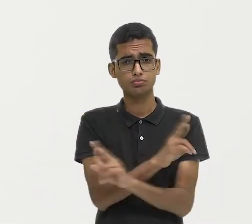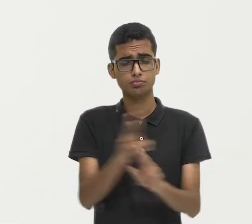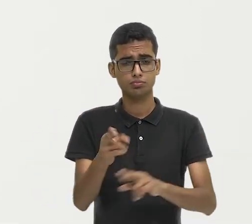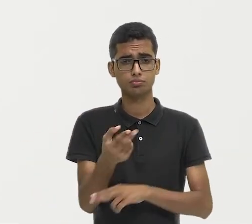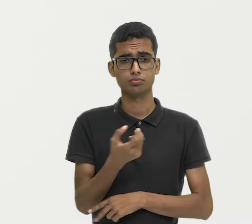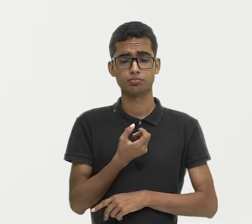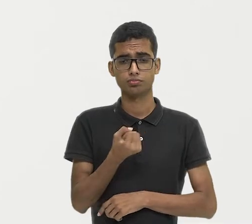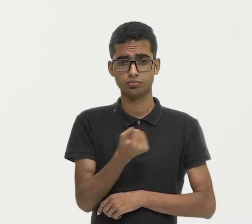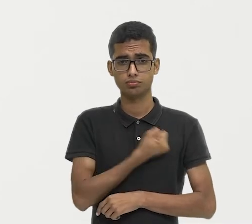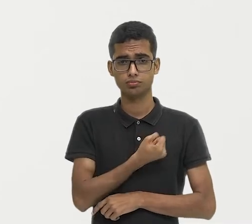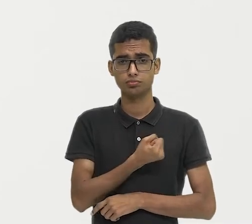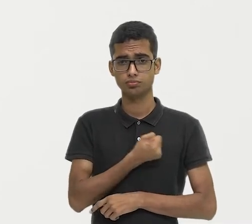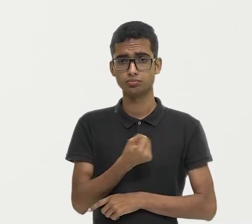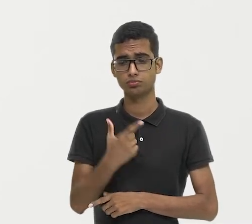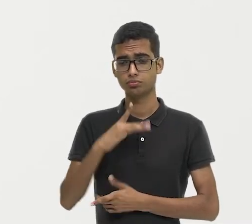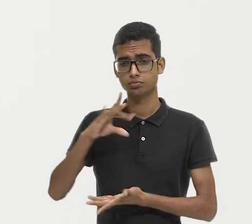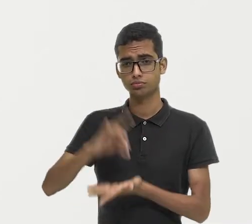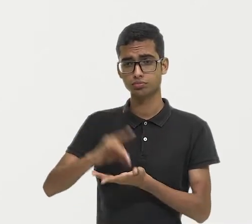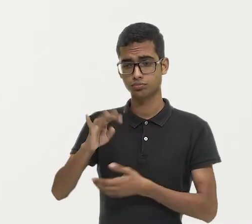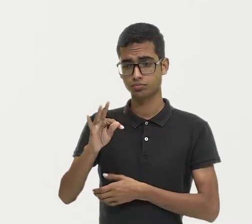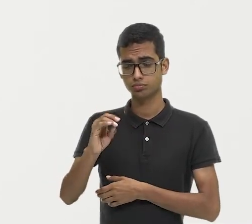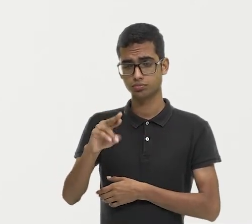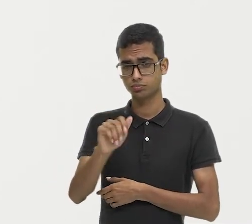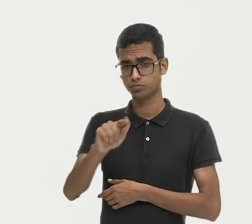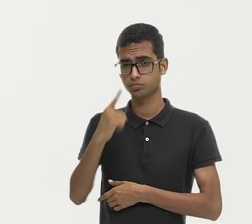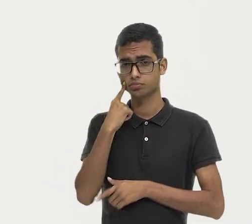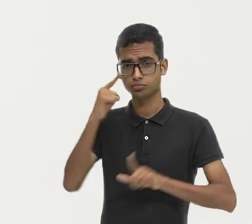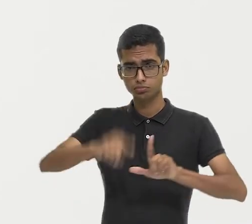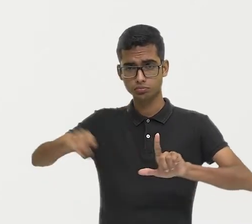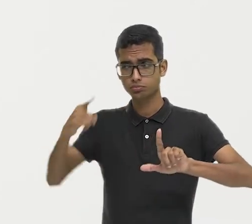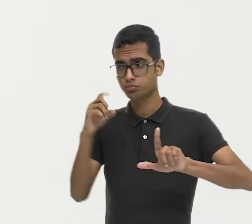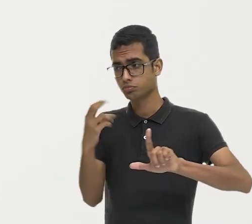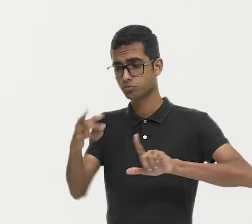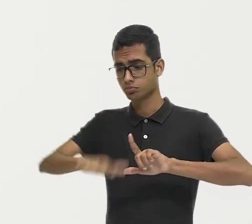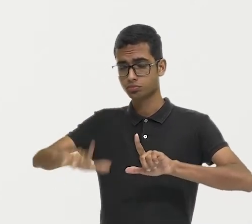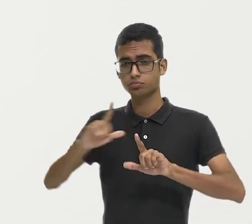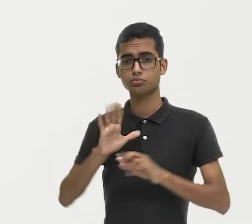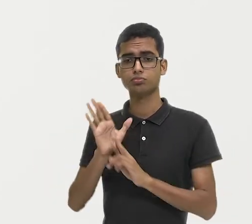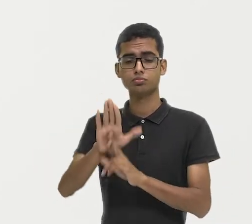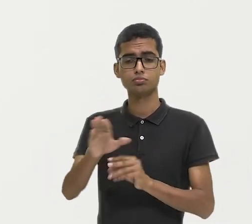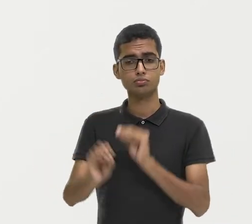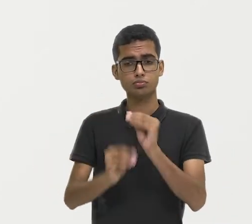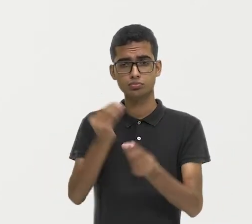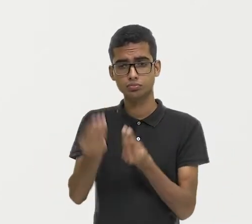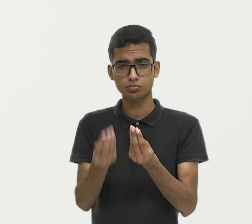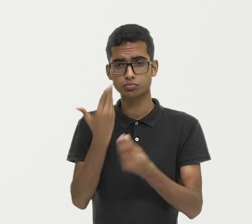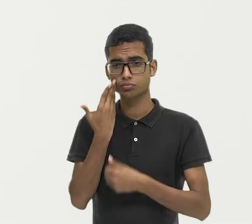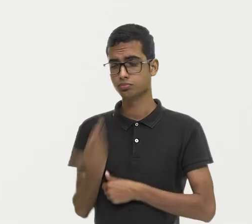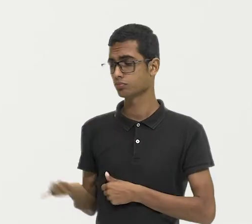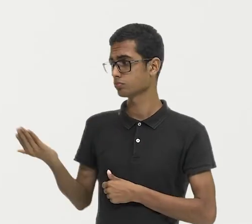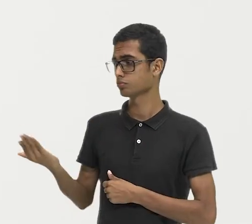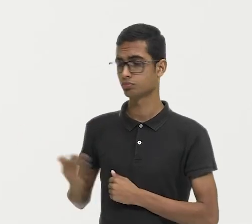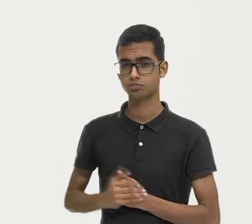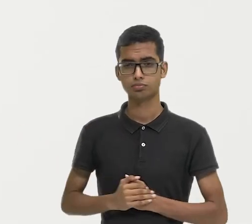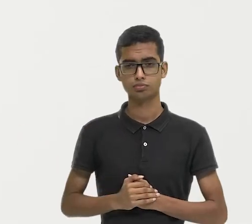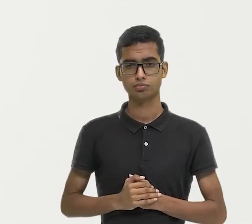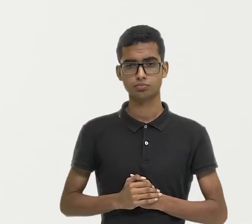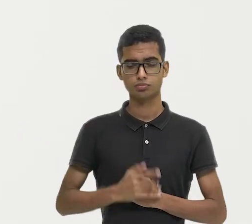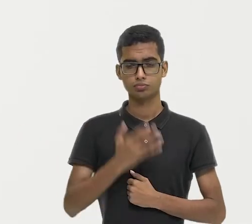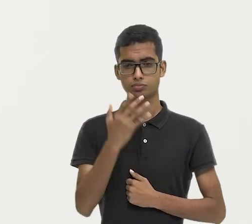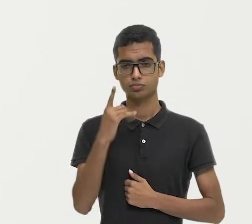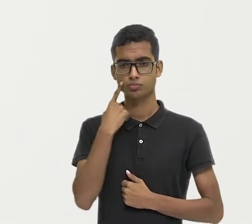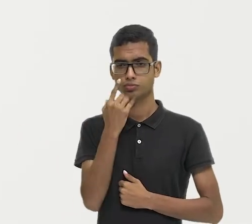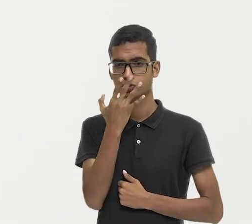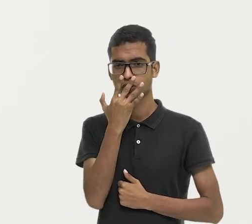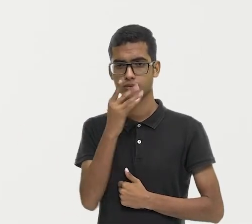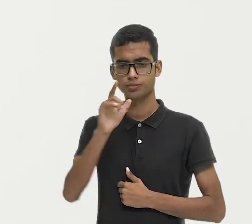menor em relação ao total. E esse gráfico, ou esse setor, está representado bem aqui nessa parte que eu marquei